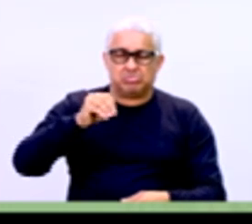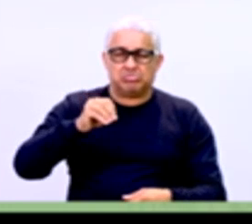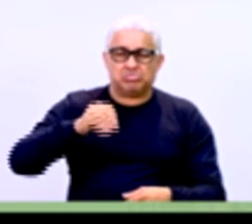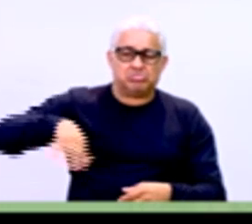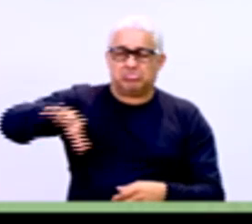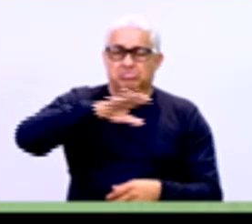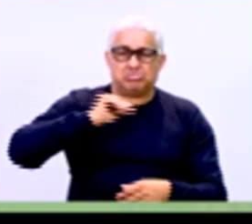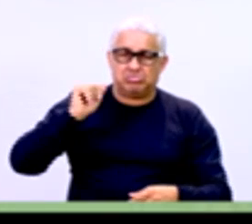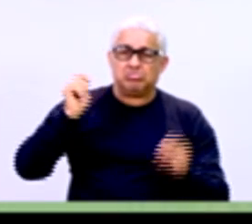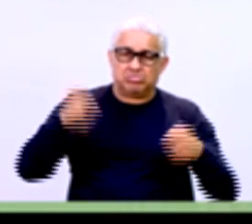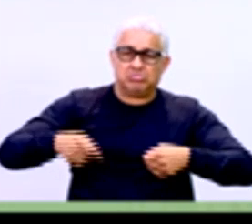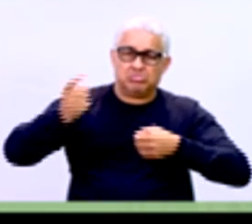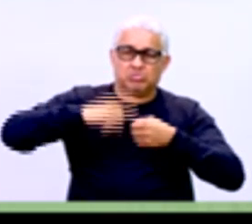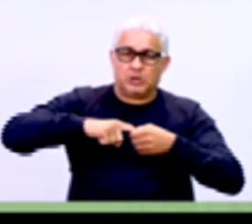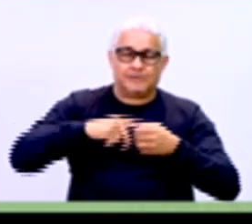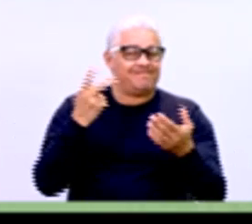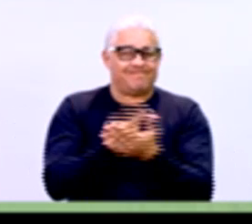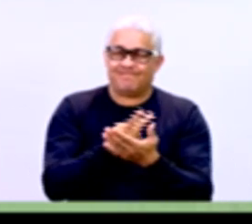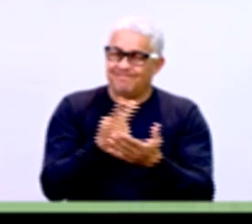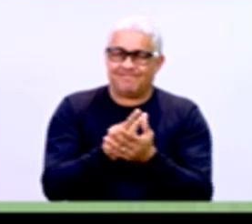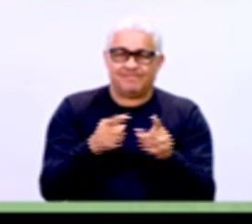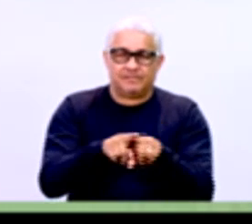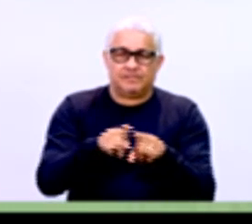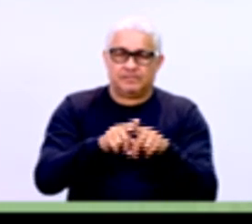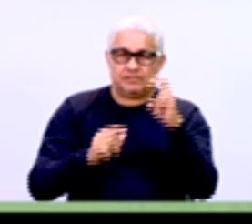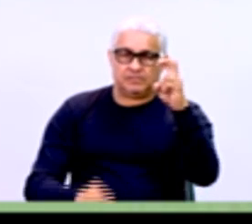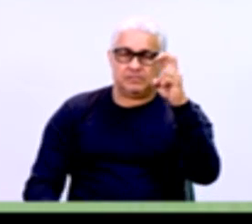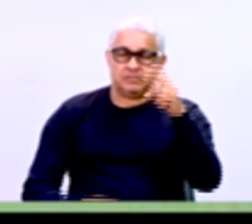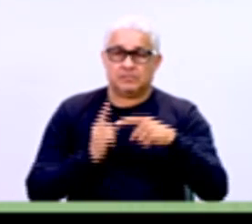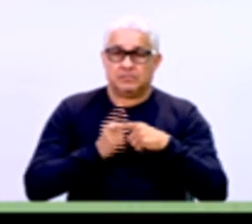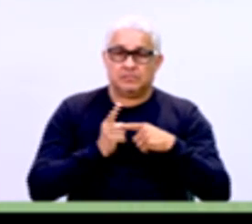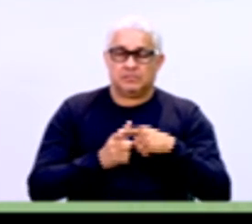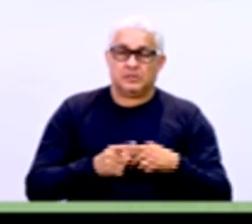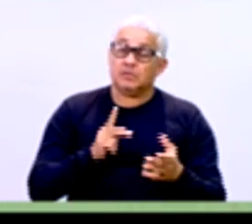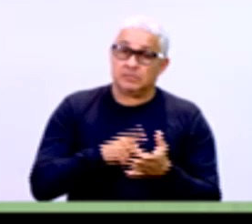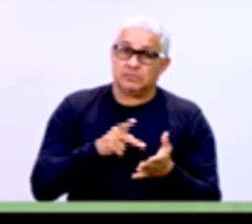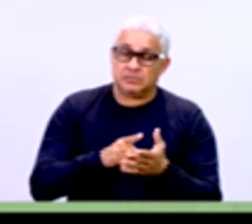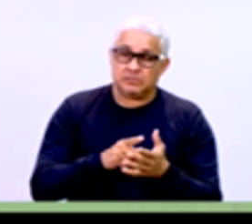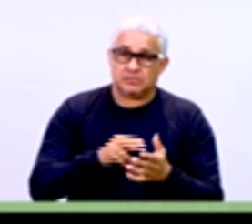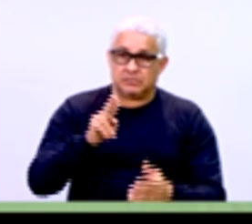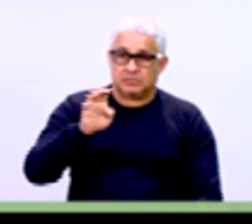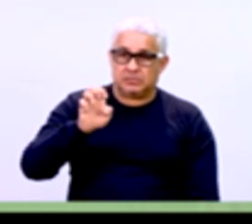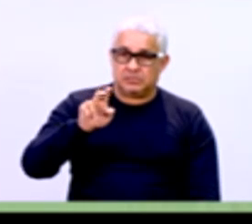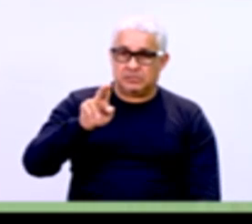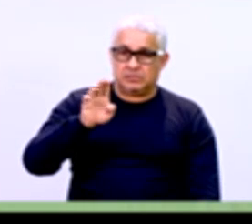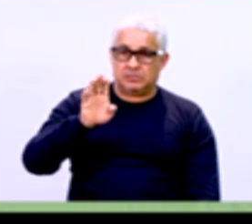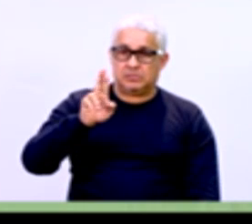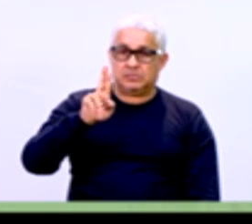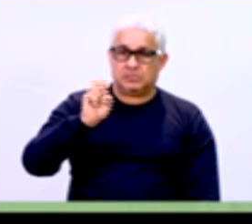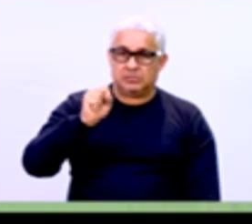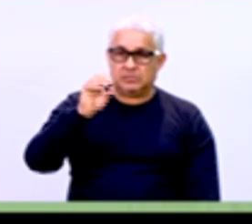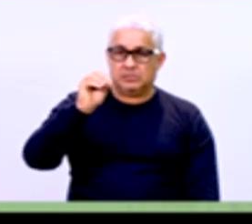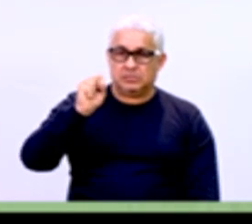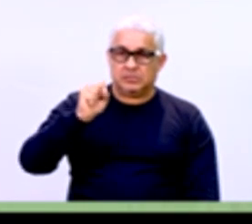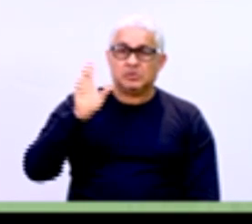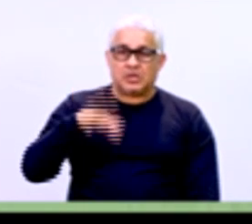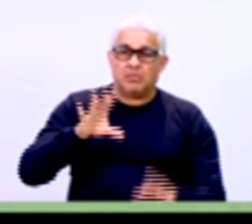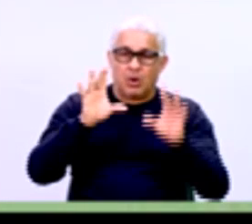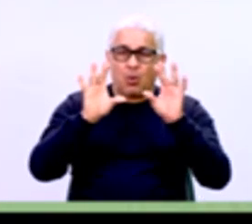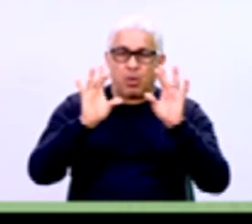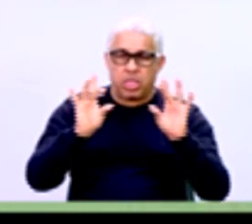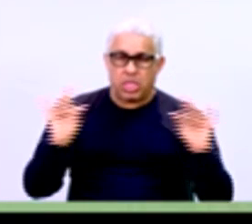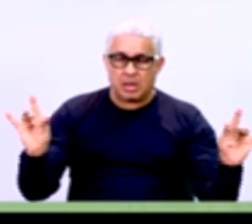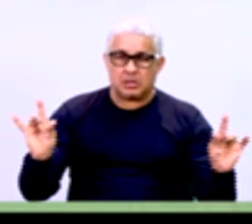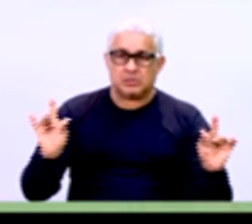Está certo ou está errado? Está errado também, né? Porque realmente os recursos naturais já estão praticamente esgotados. Isso aqui está